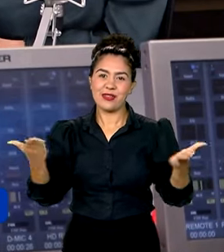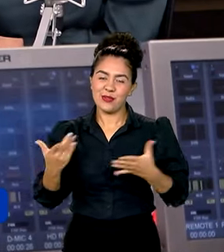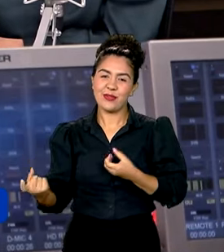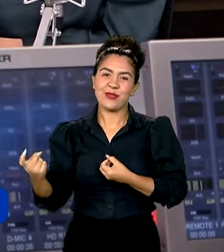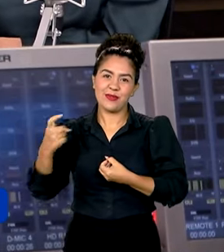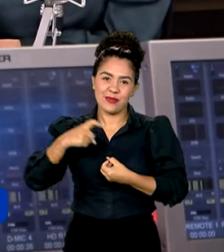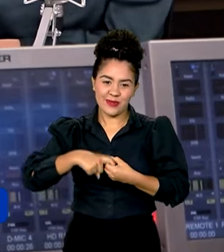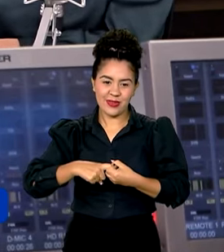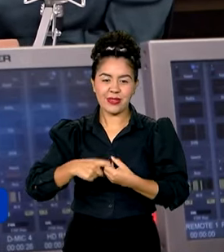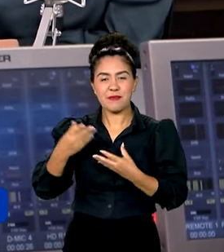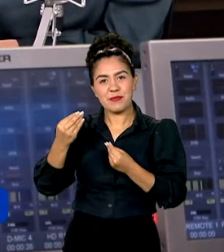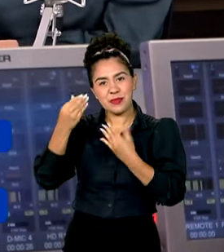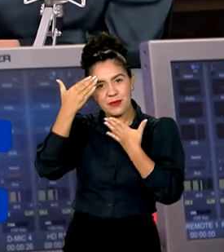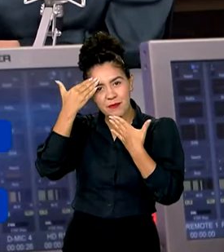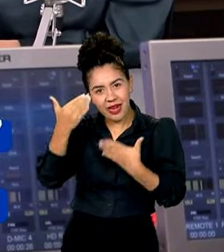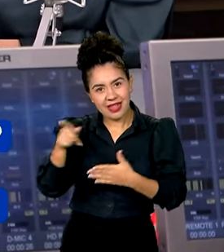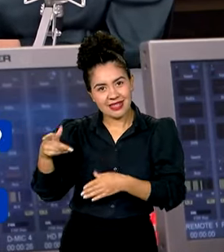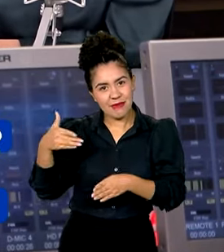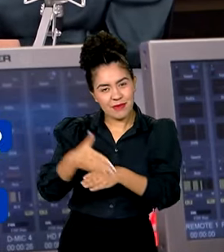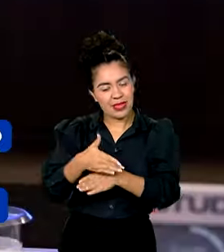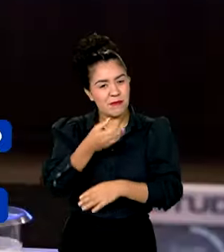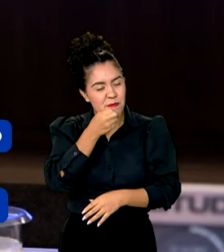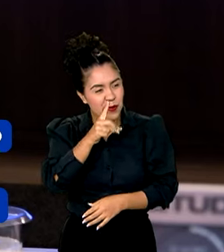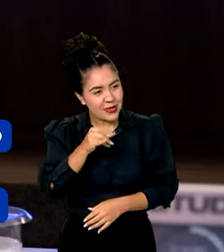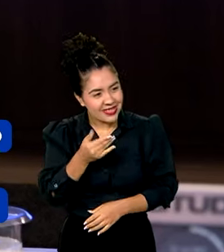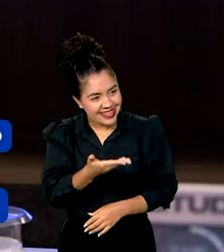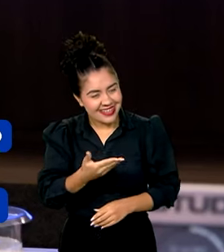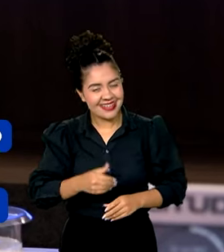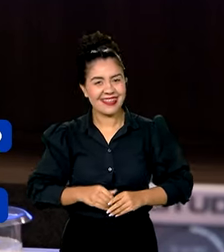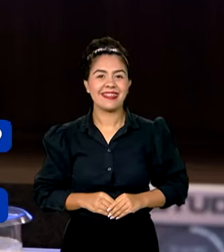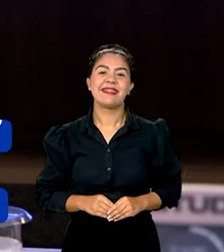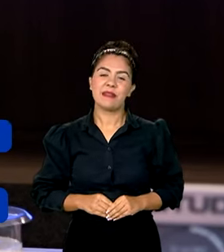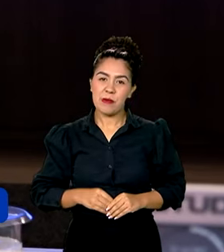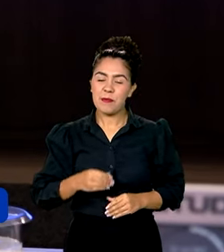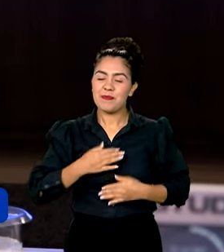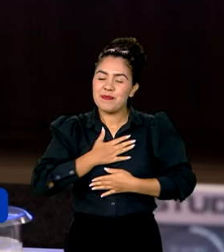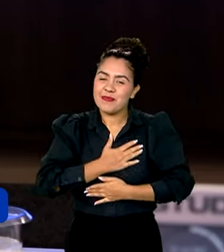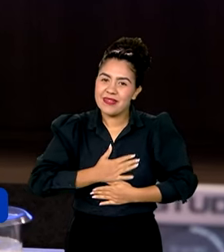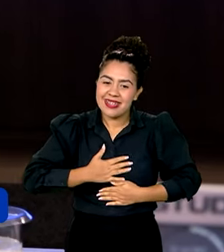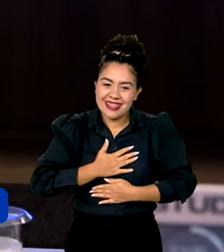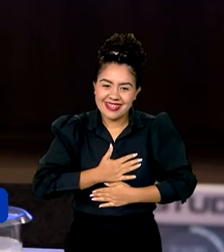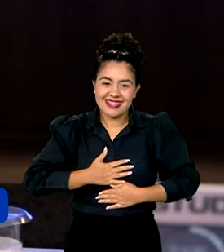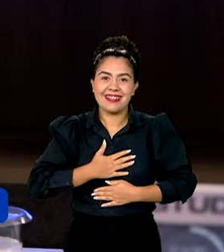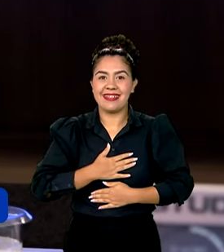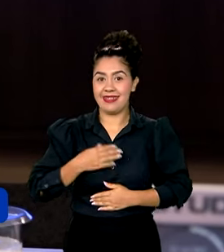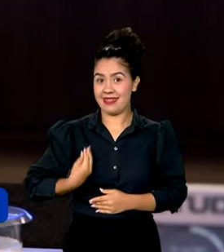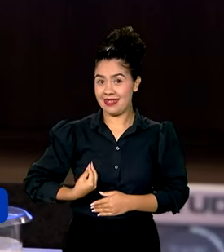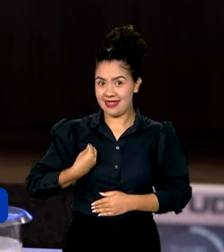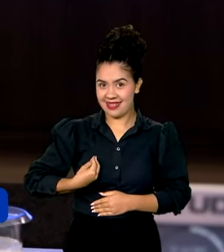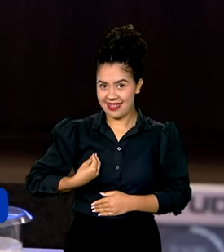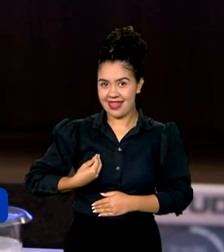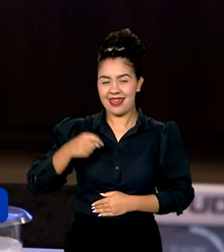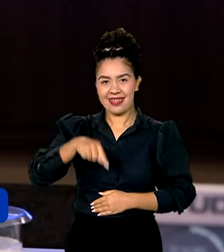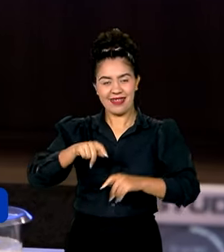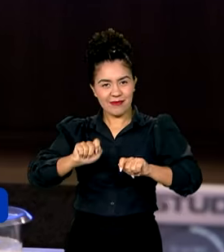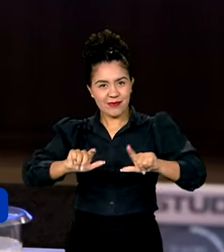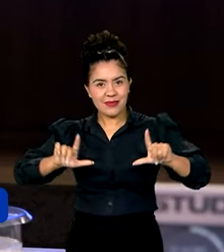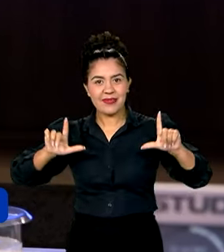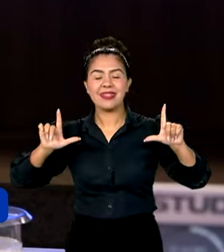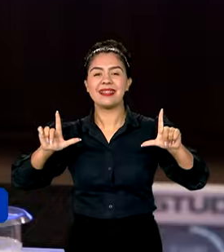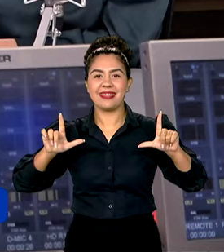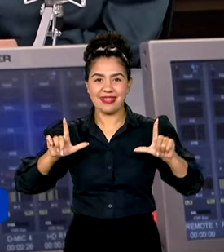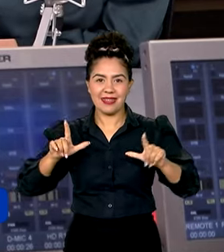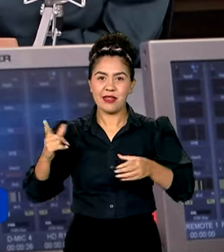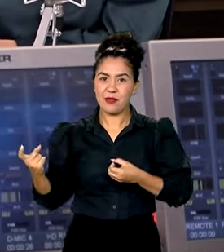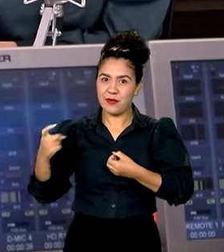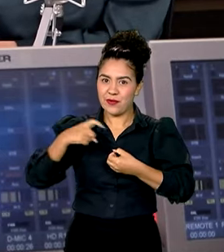hoje obrigada ministra pela presença e Bom dia Bom dia Carina um grande prazer de est aqui retornando ao programa